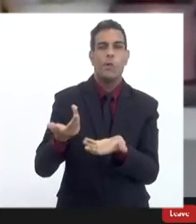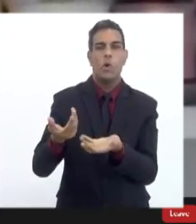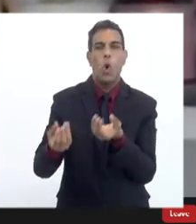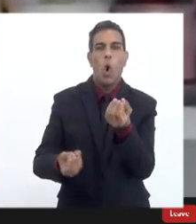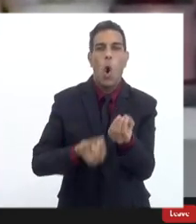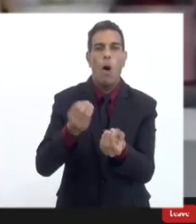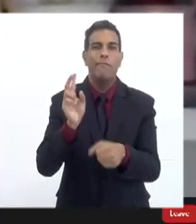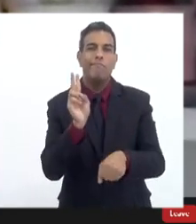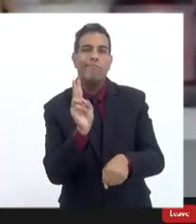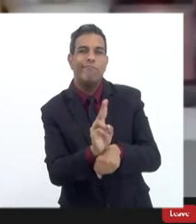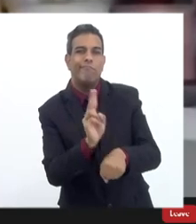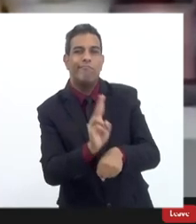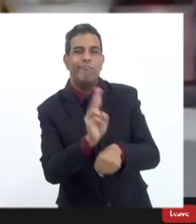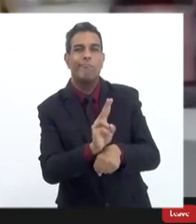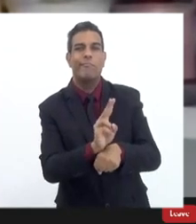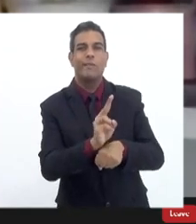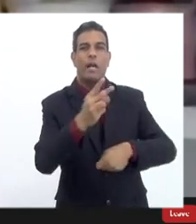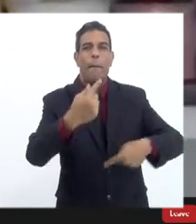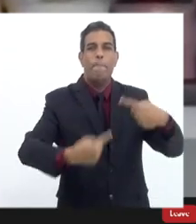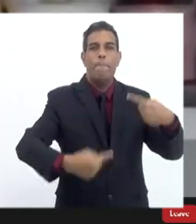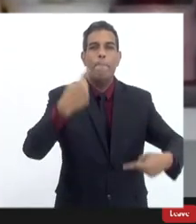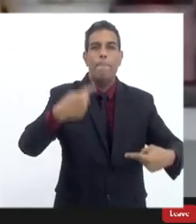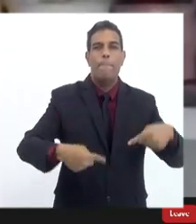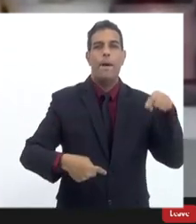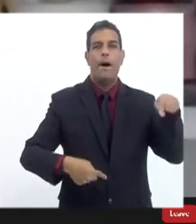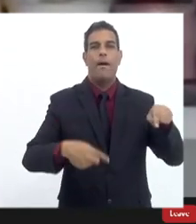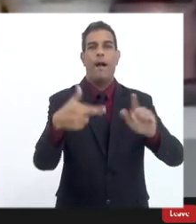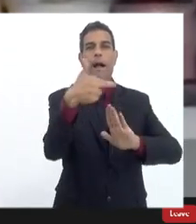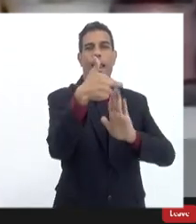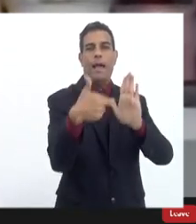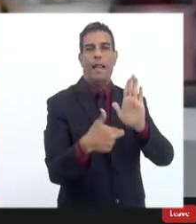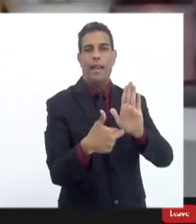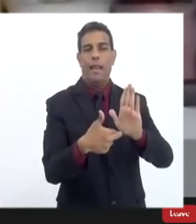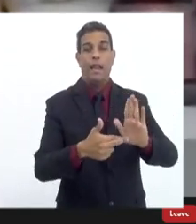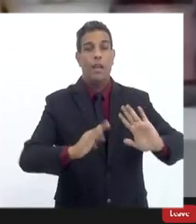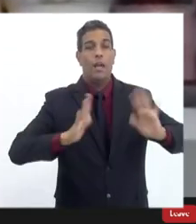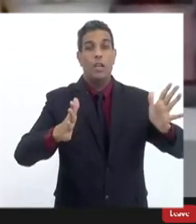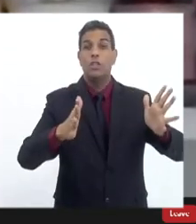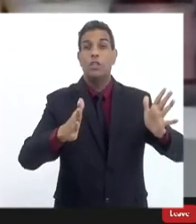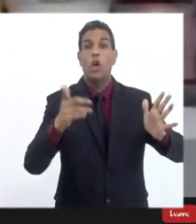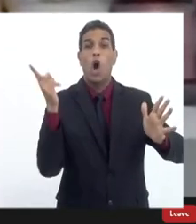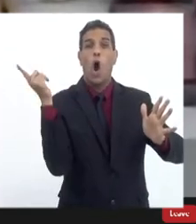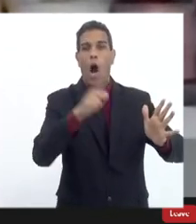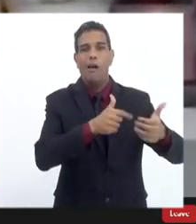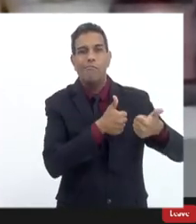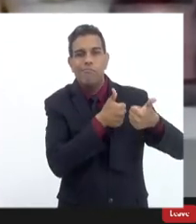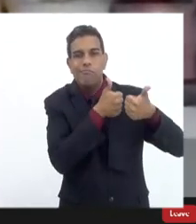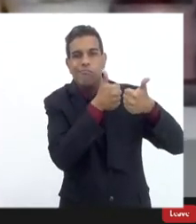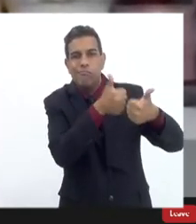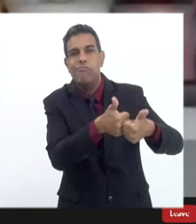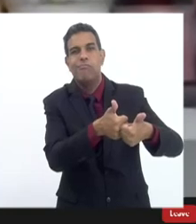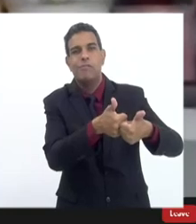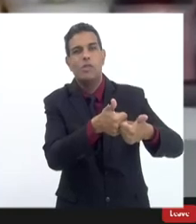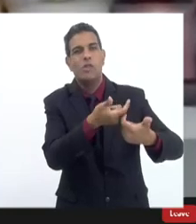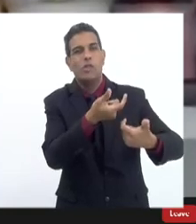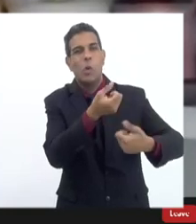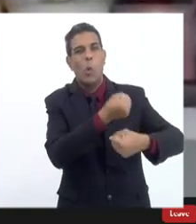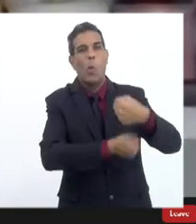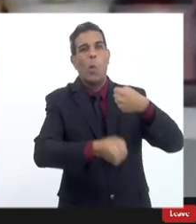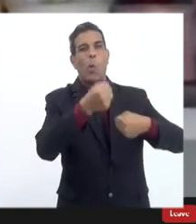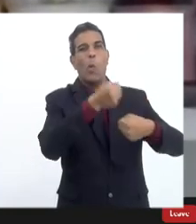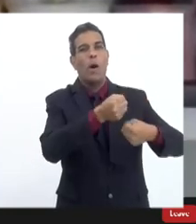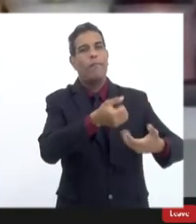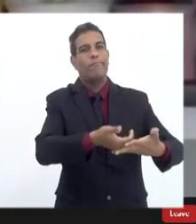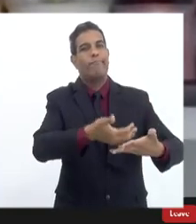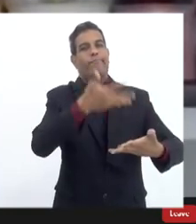de fiscalizador das políticas, fizesse um relatório desse tipo para acompanhar aquilo que já efetivamente